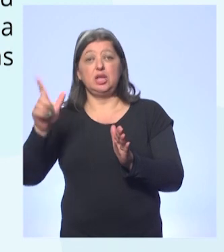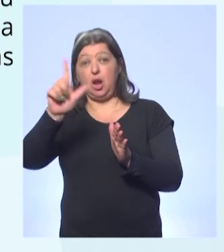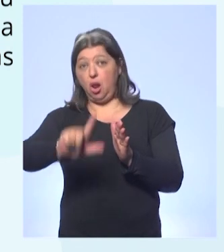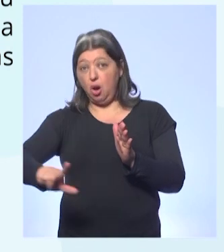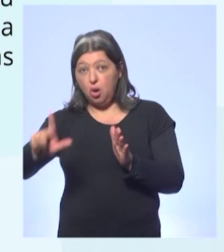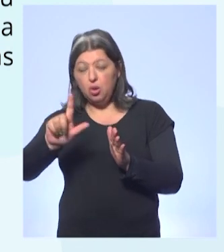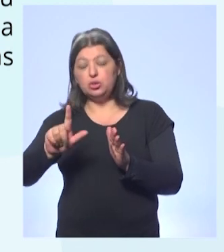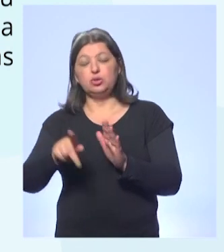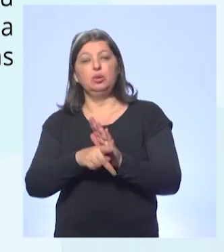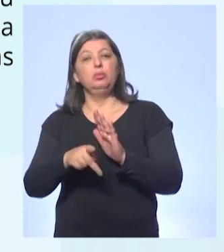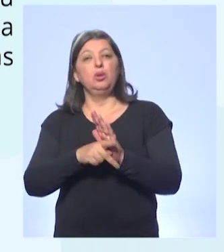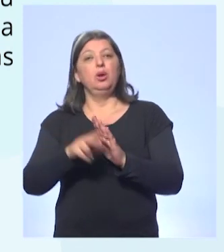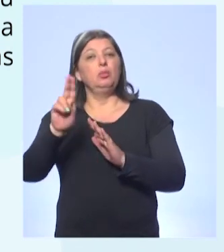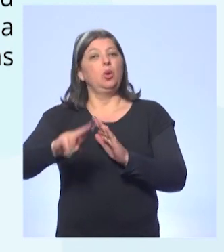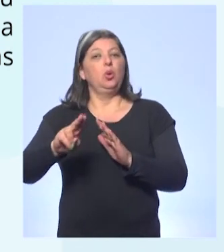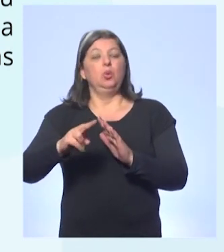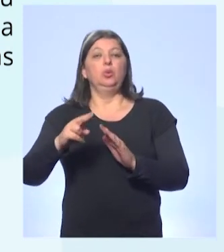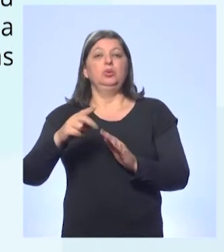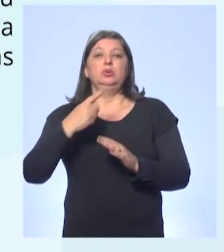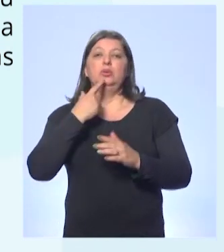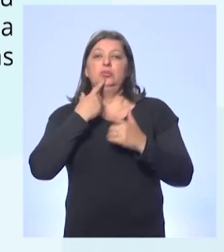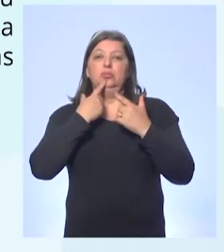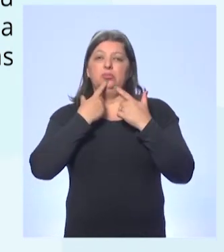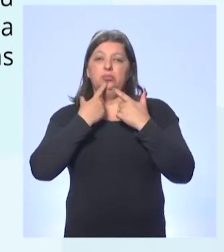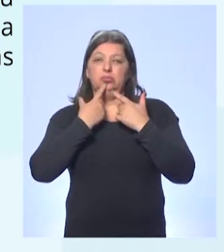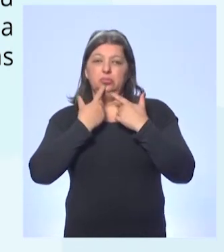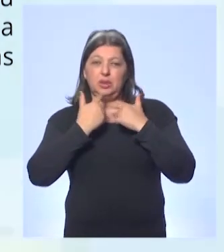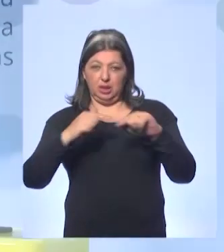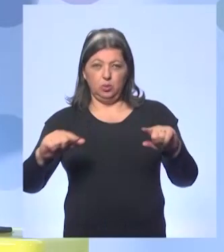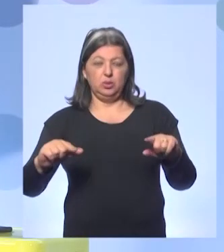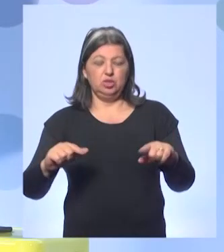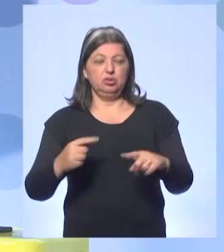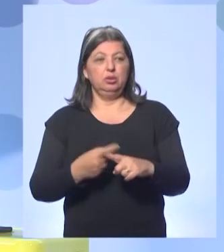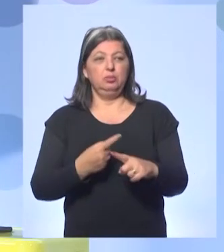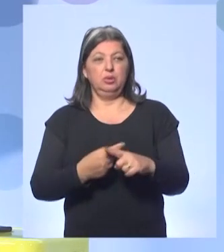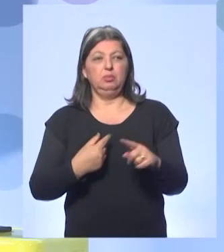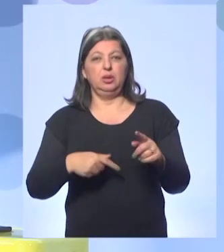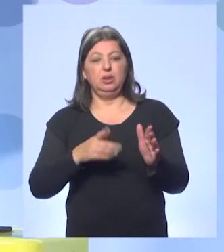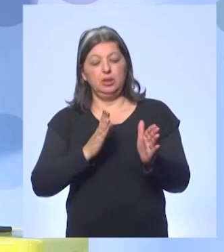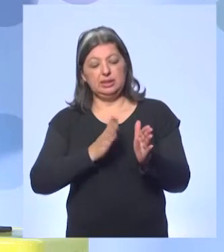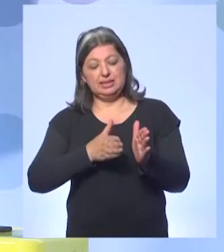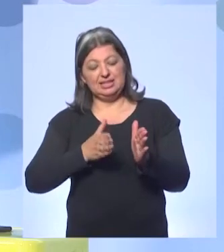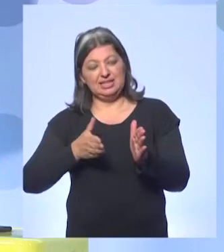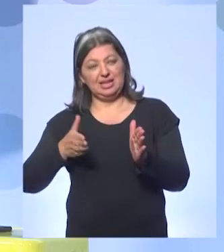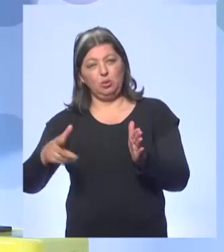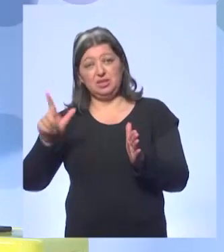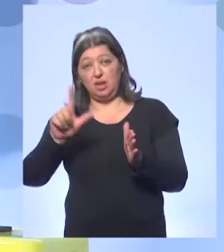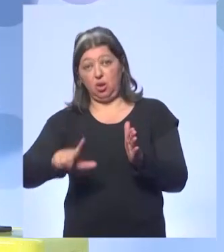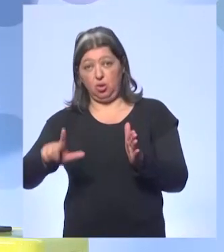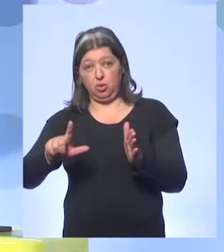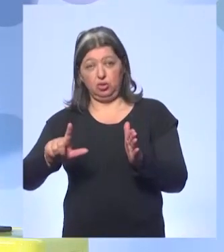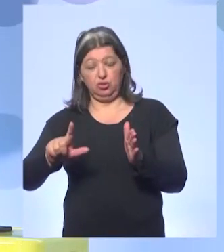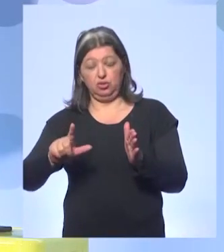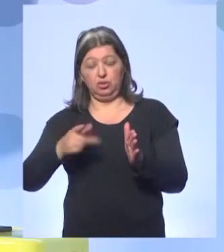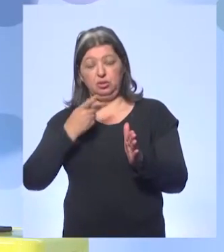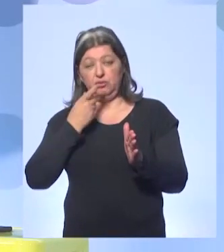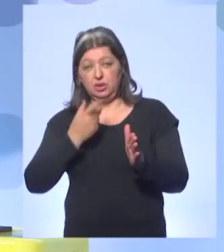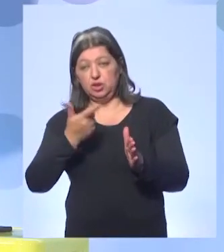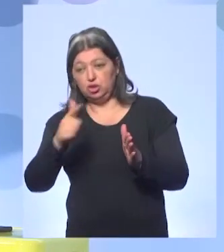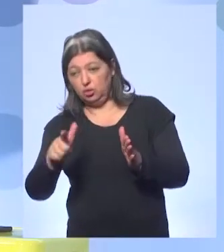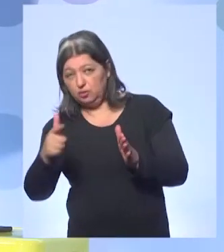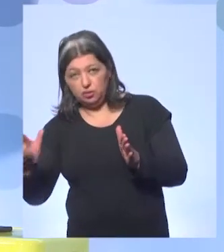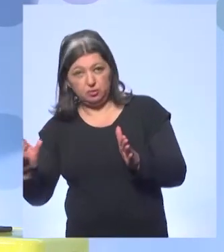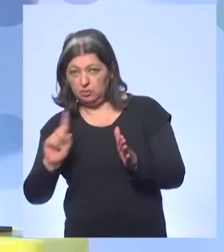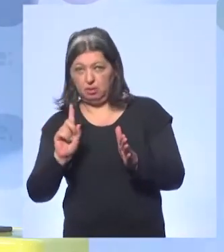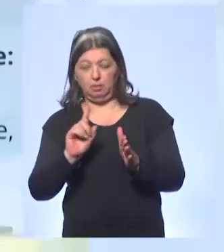mecanismo linguístico que une as partes do texto. Então, ela dá uma sequência lógica e não repetitiva. Olha